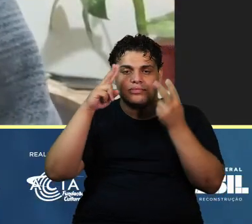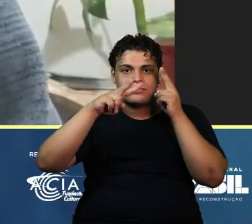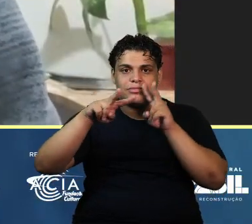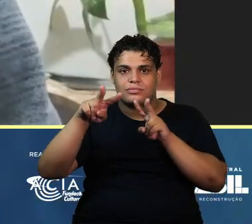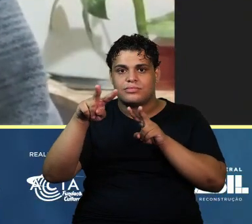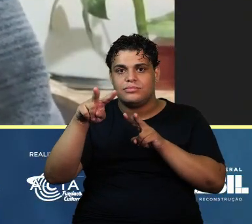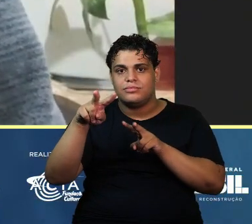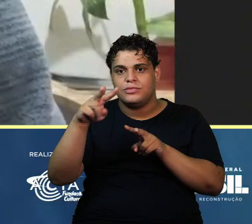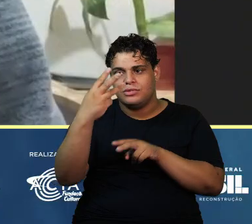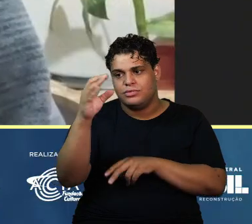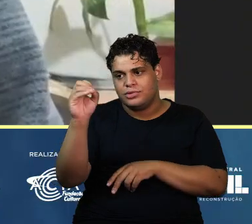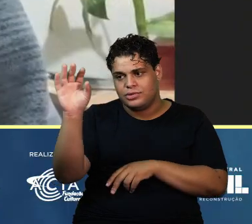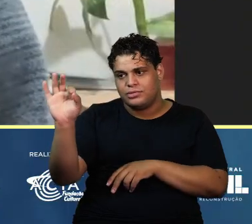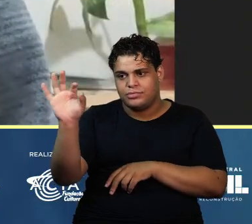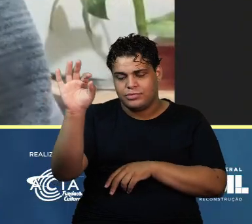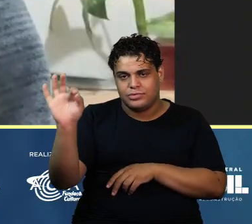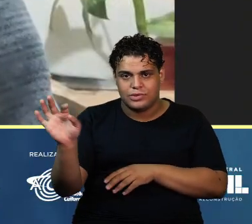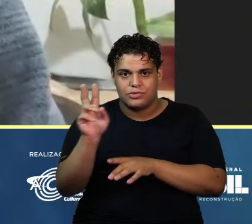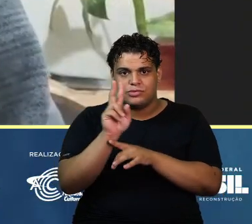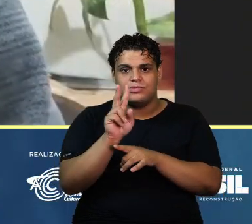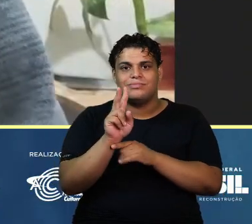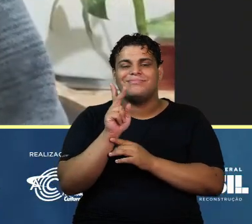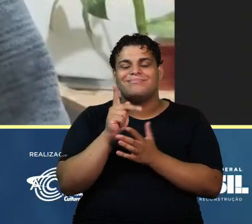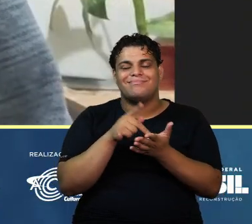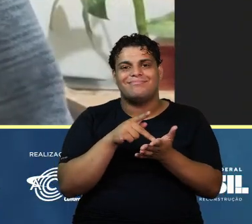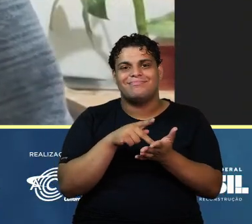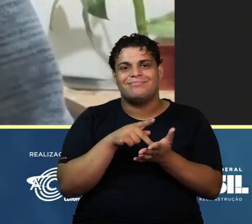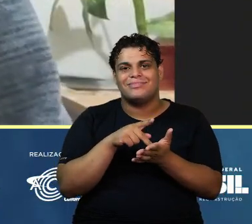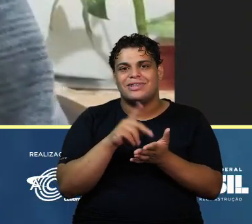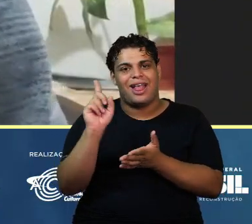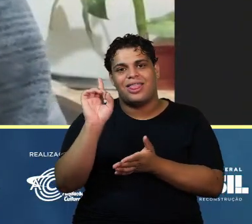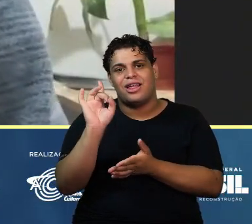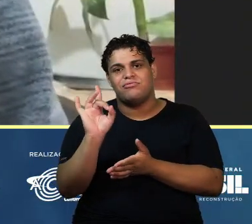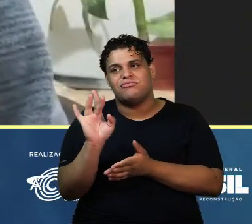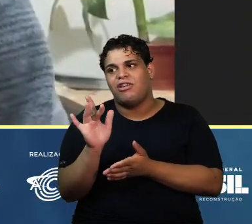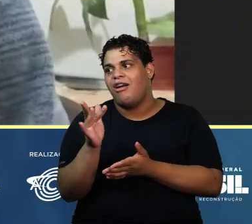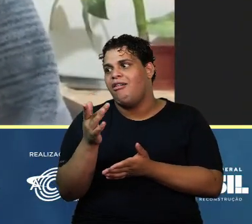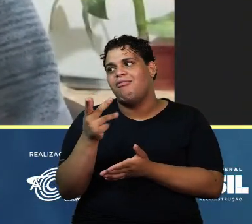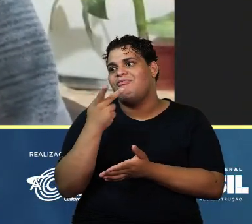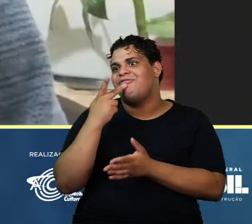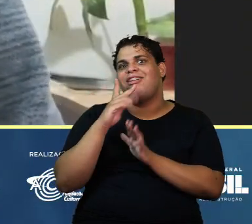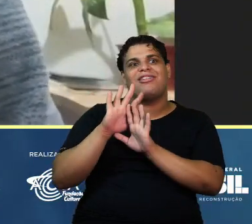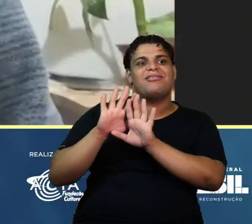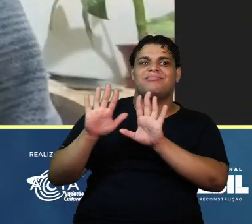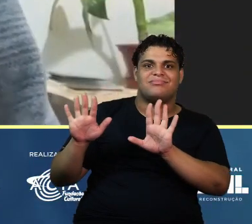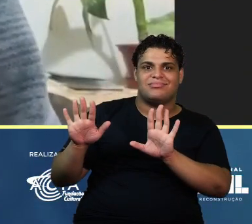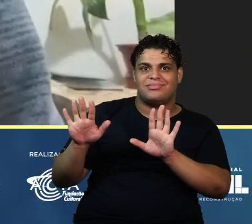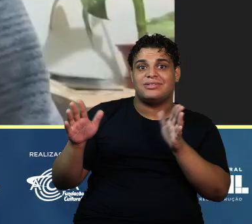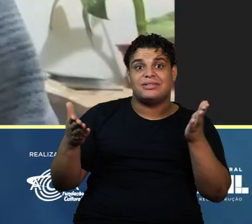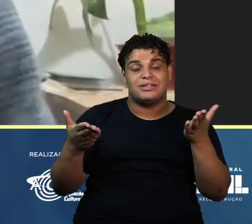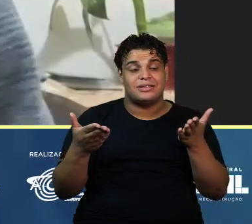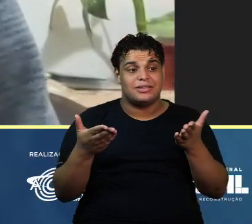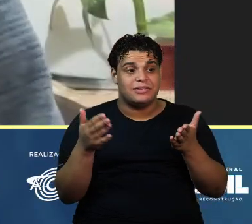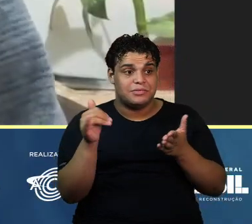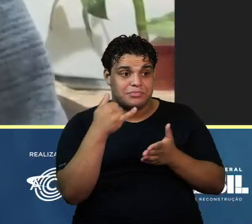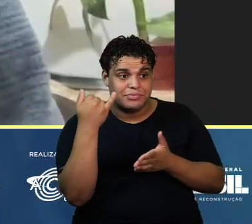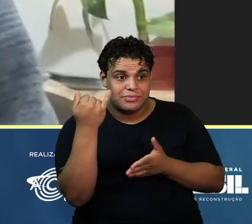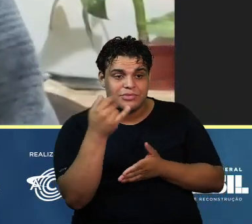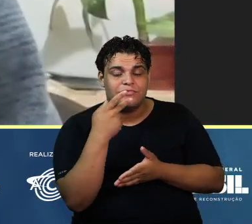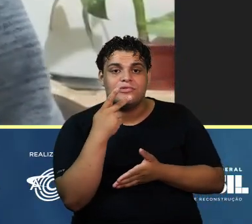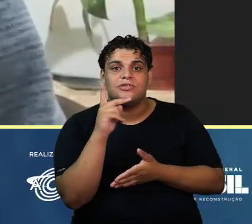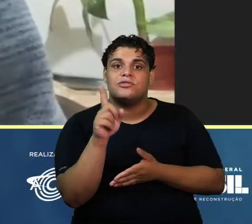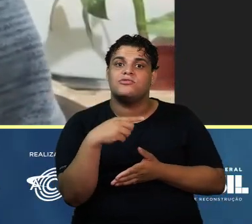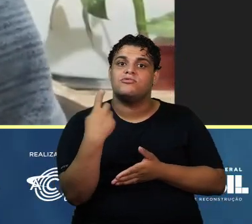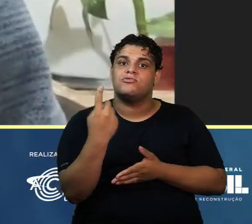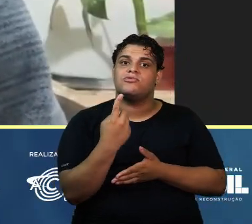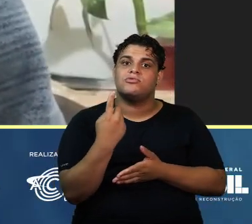30% e cuide disso, de fato, não só da boca para fora, né? Então, é importante dizer que nós estamos na década